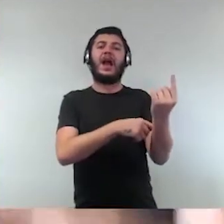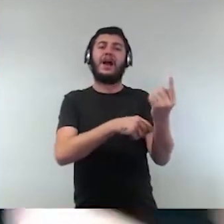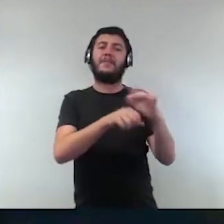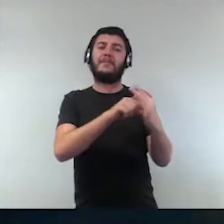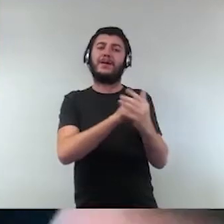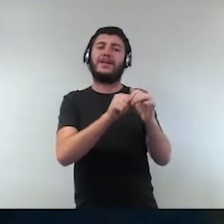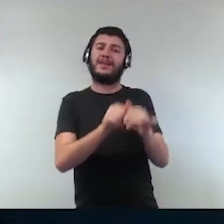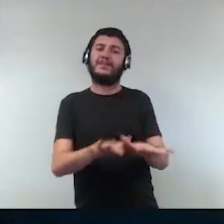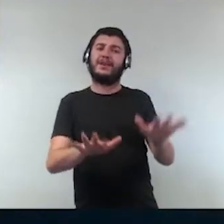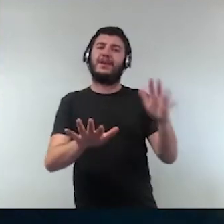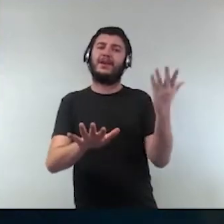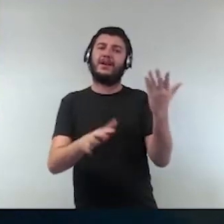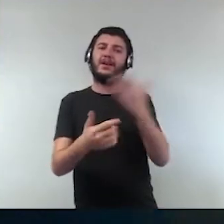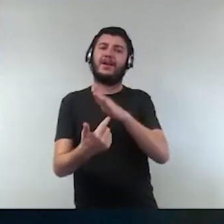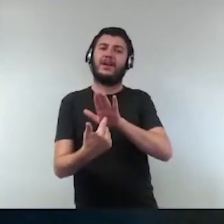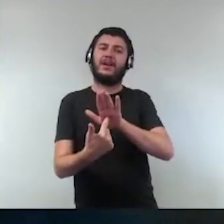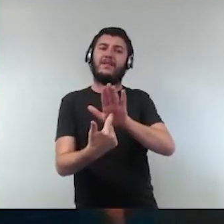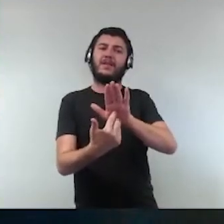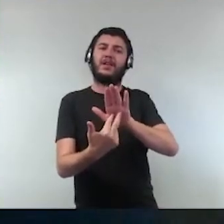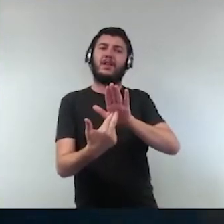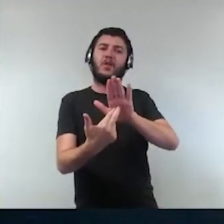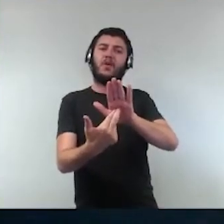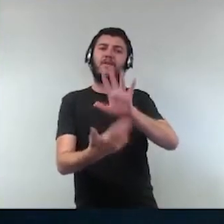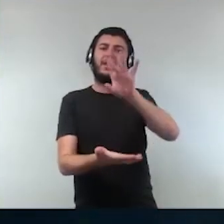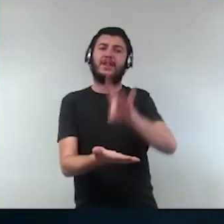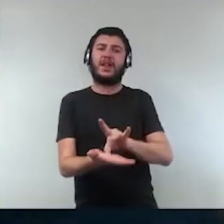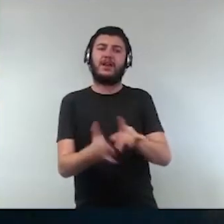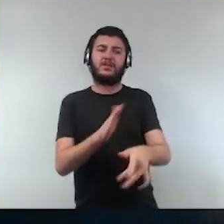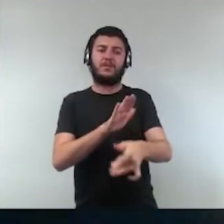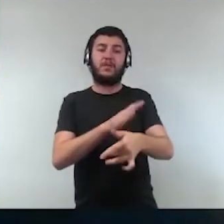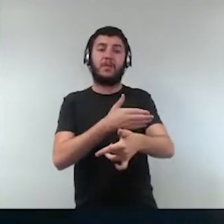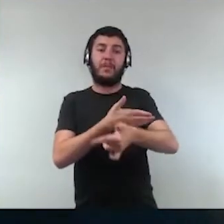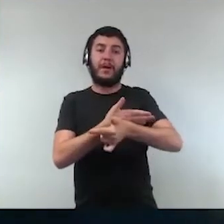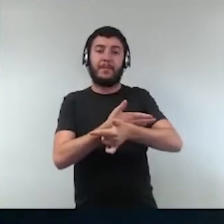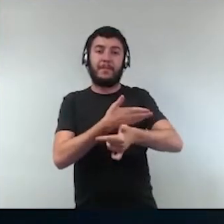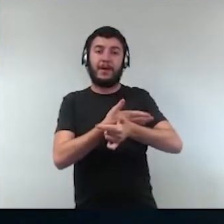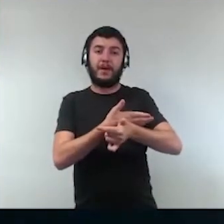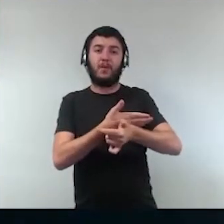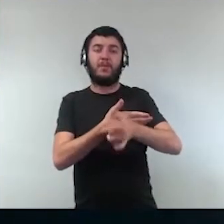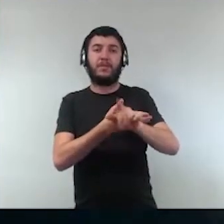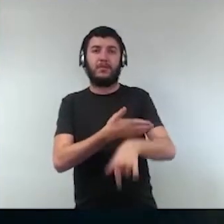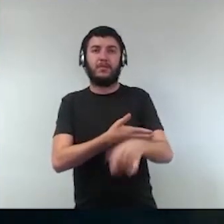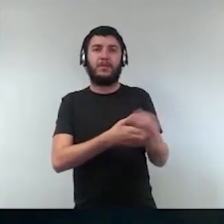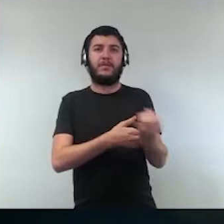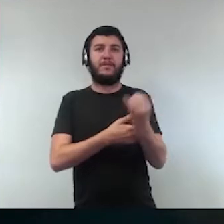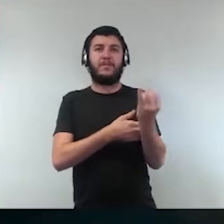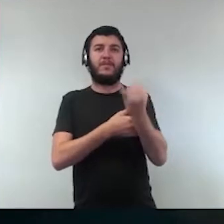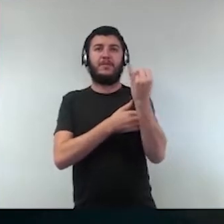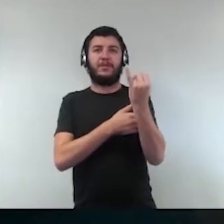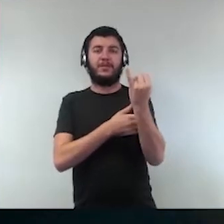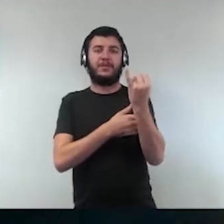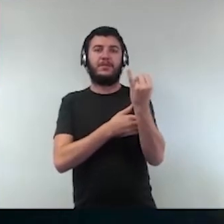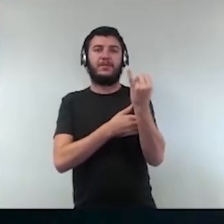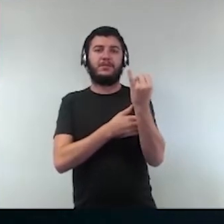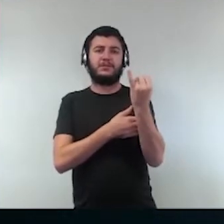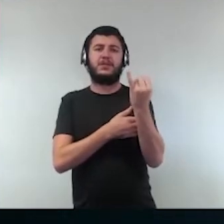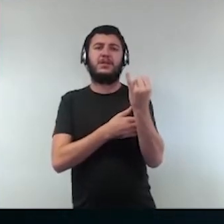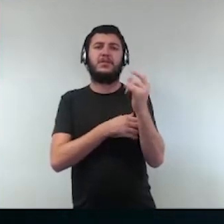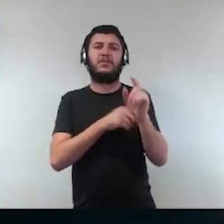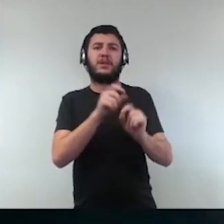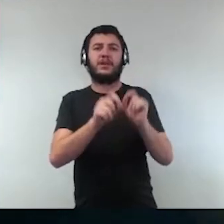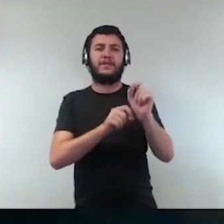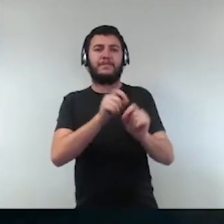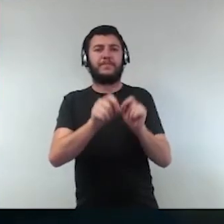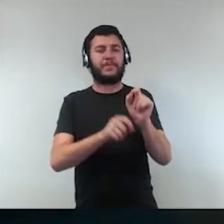revelar com muita clareza o papel importante, muito importante, das